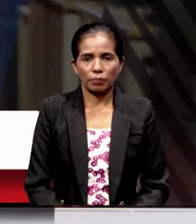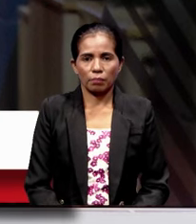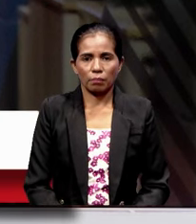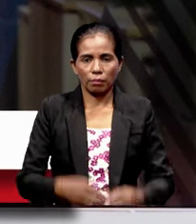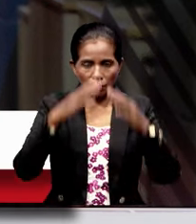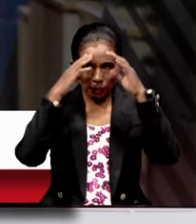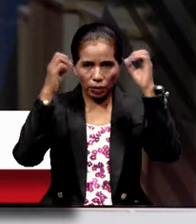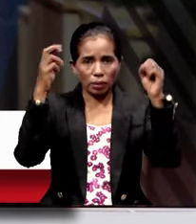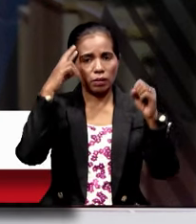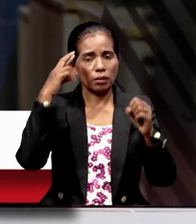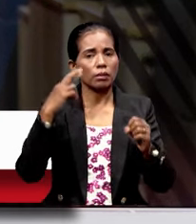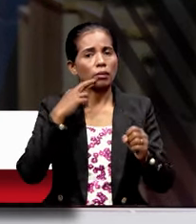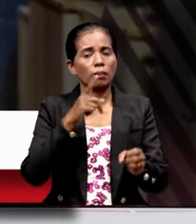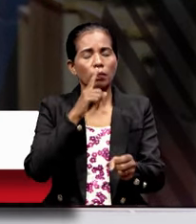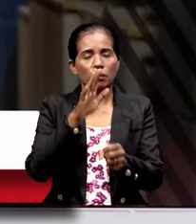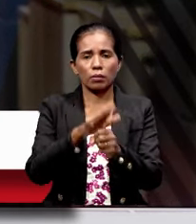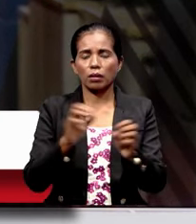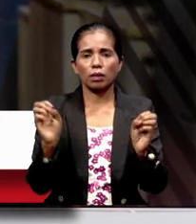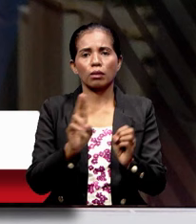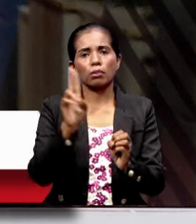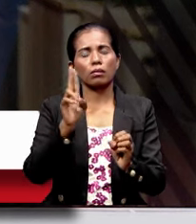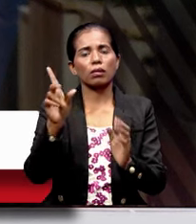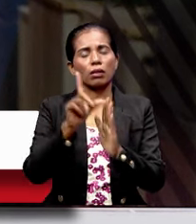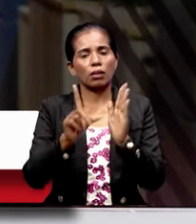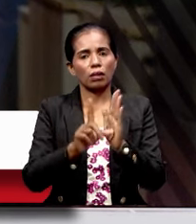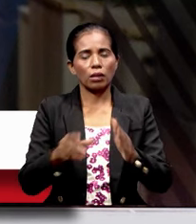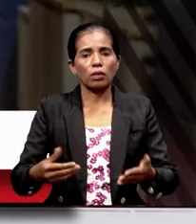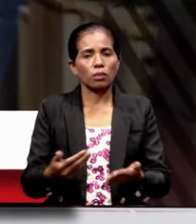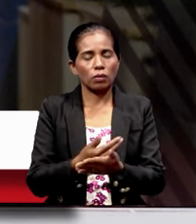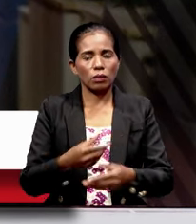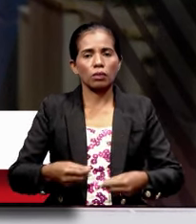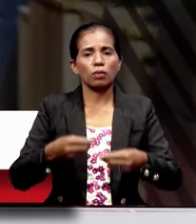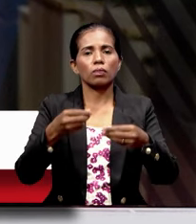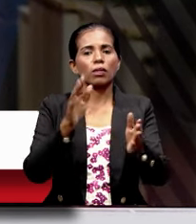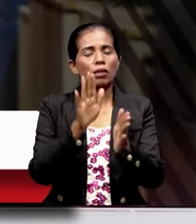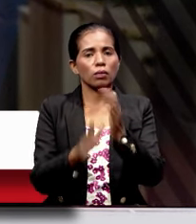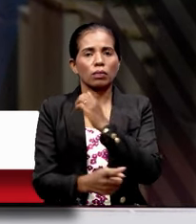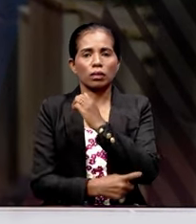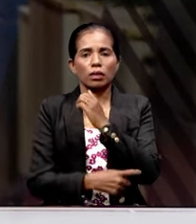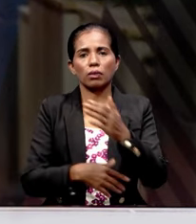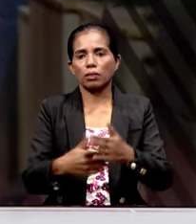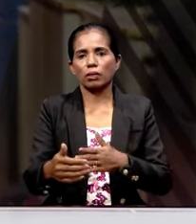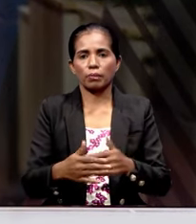Presidente da República promete se ela usa a lei FON a tu foi indulto arbiro.